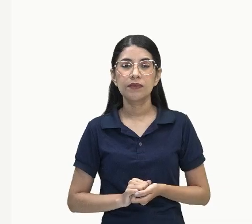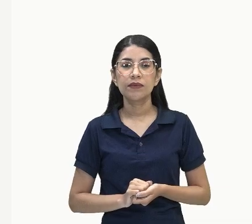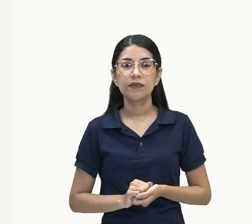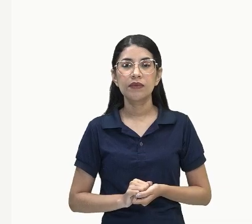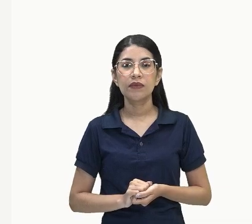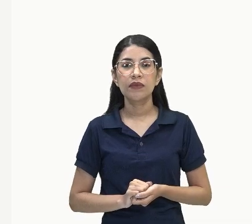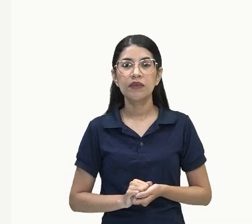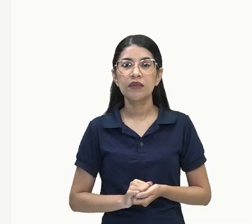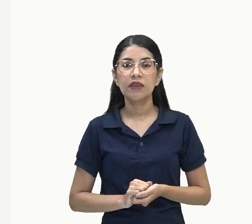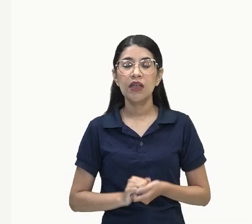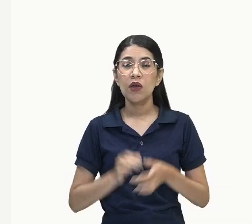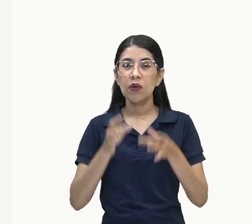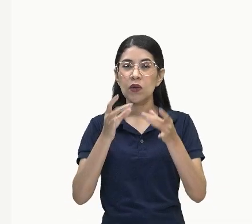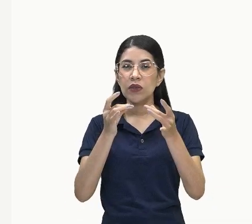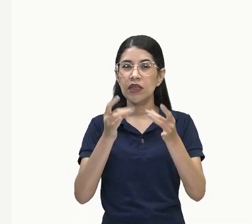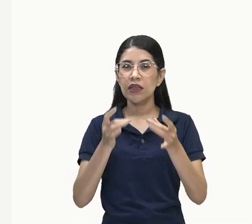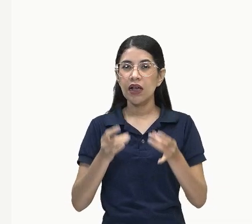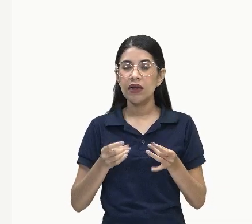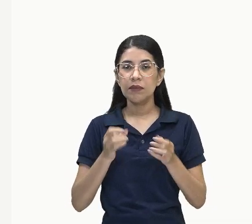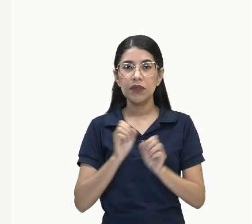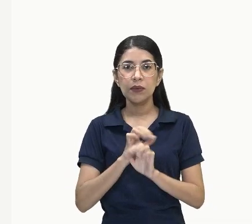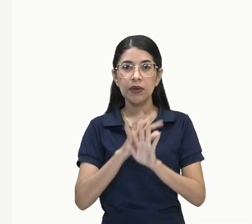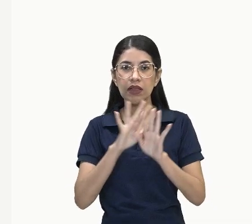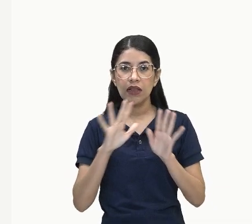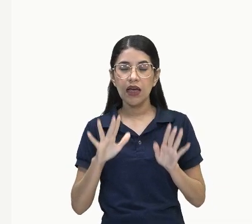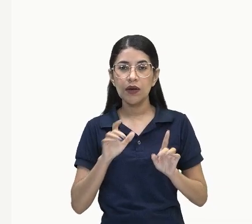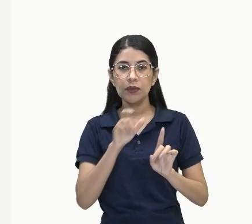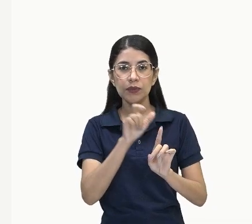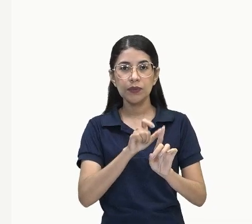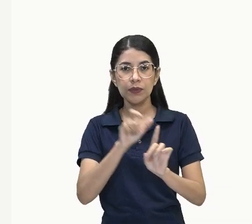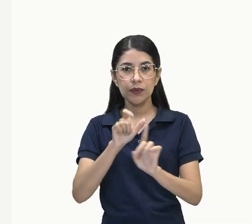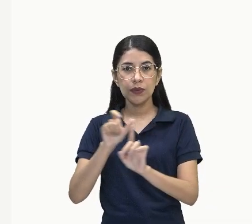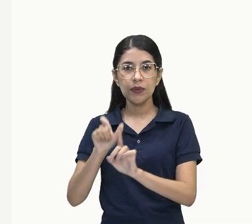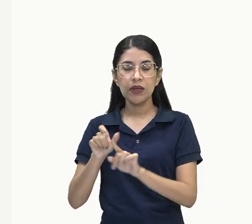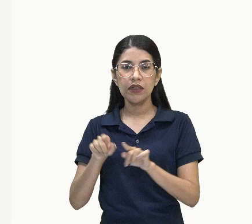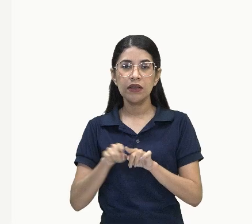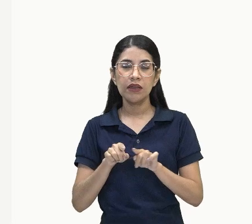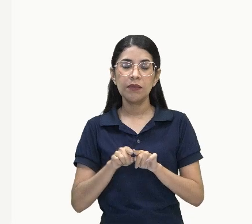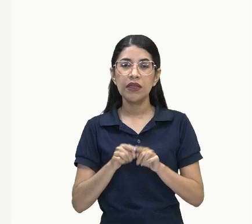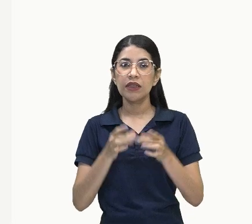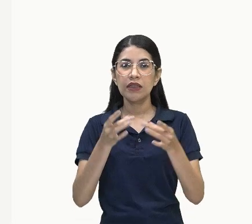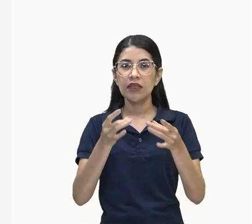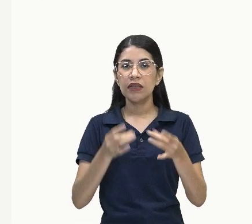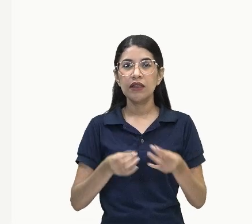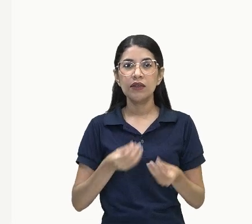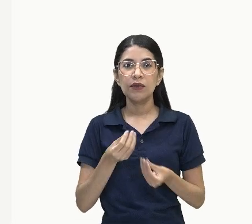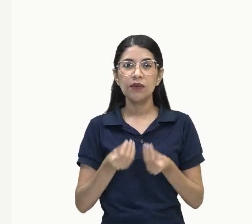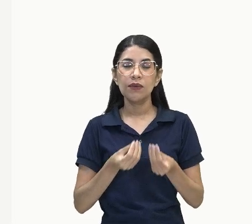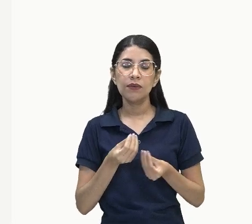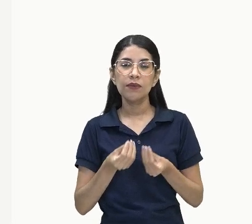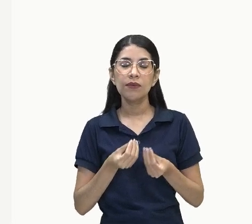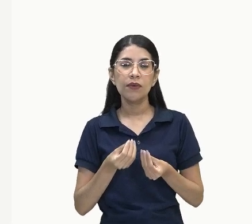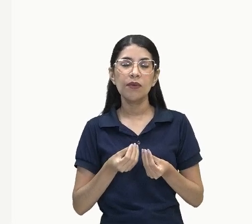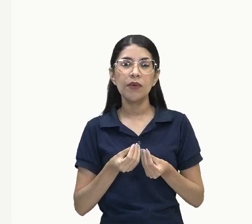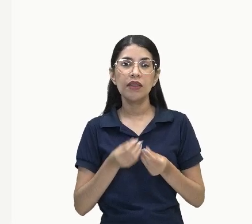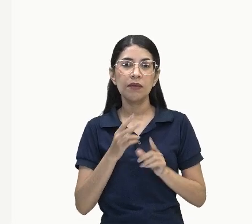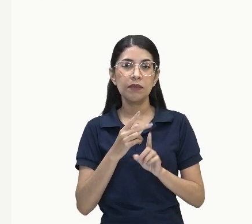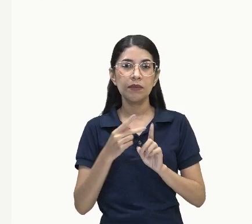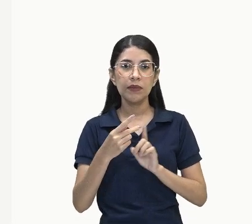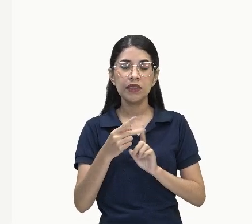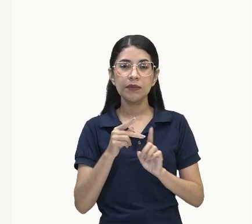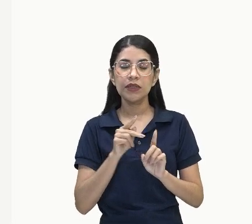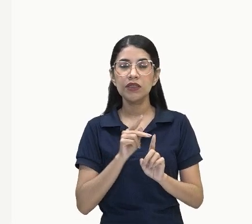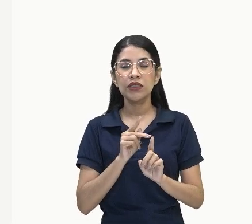descrição objetiva dos personagens, né? Descrevendo, então, do ponto de